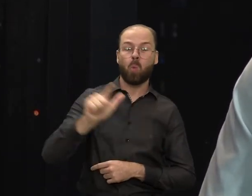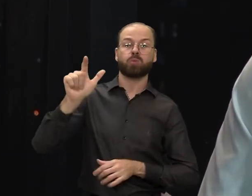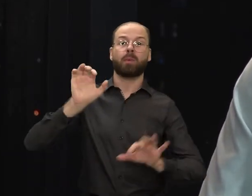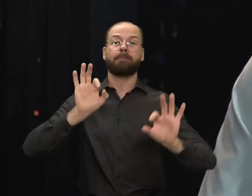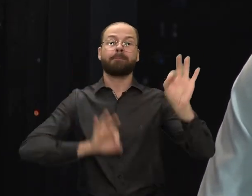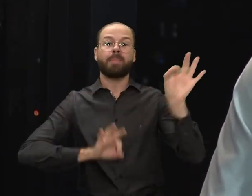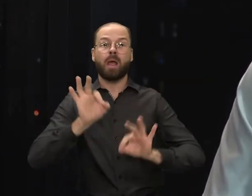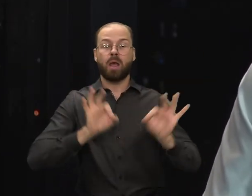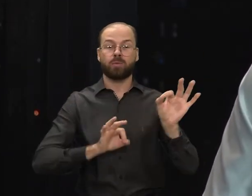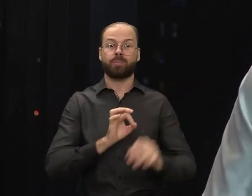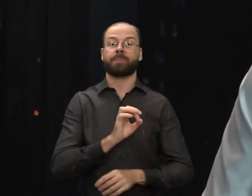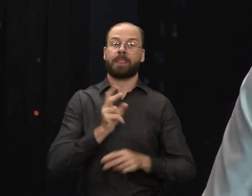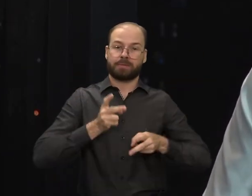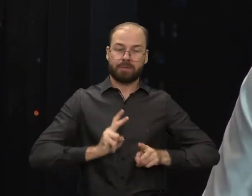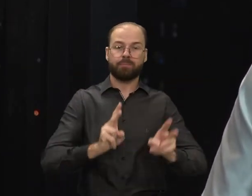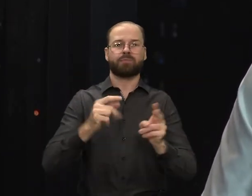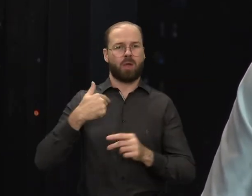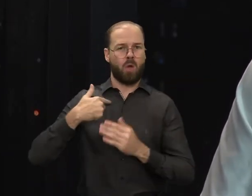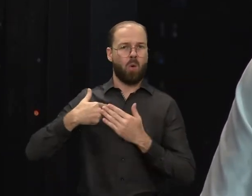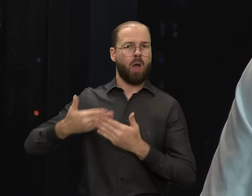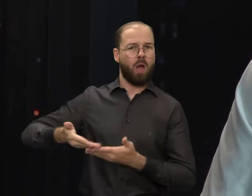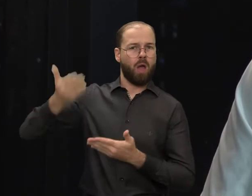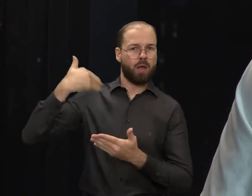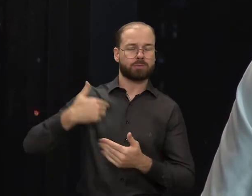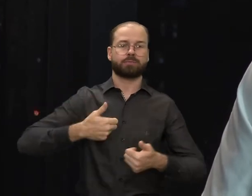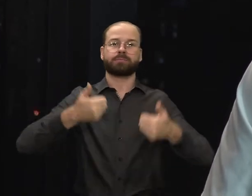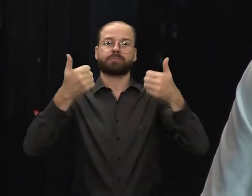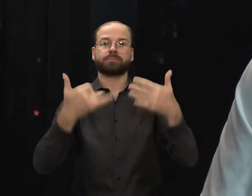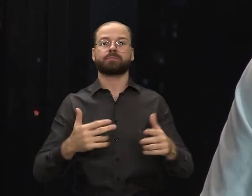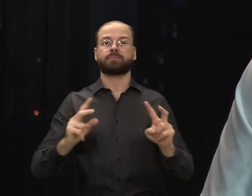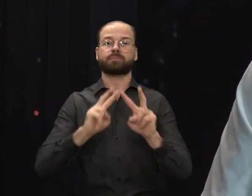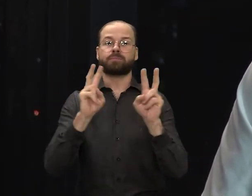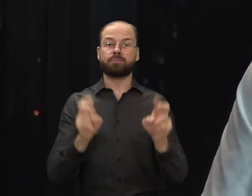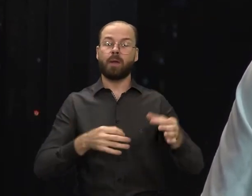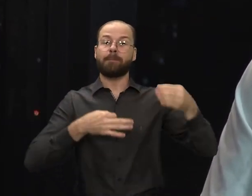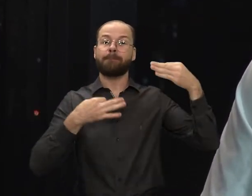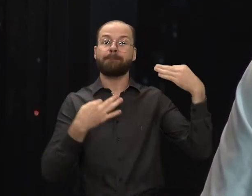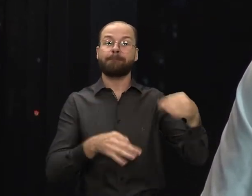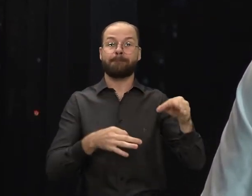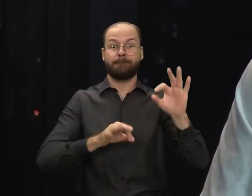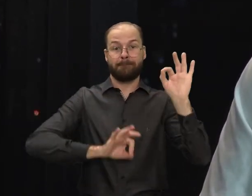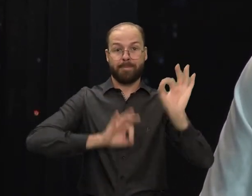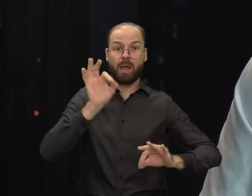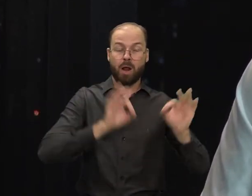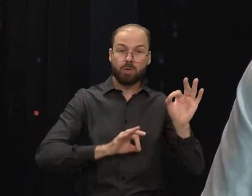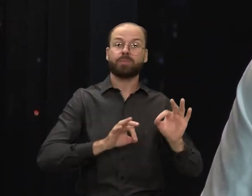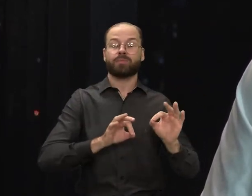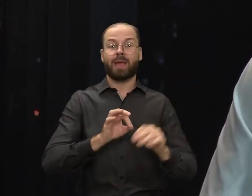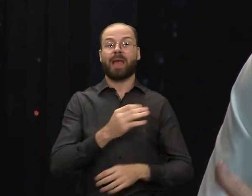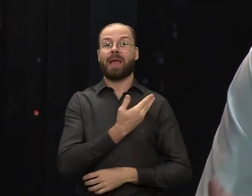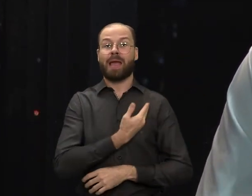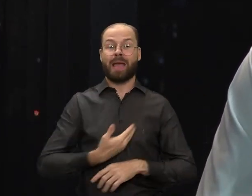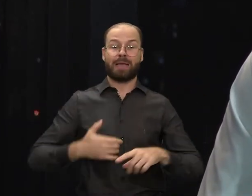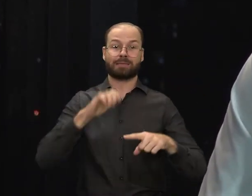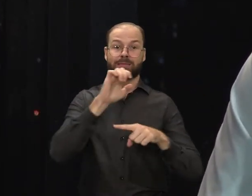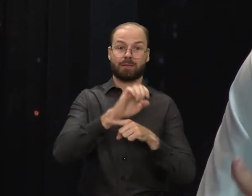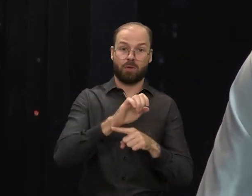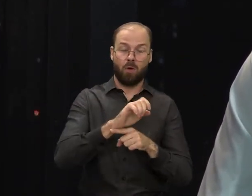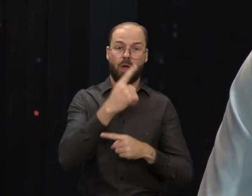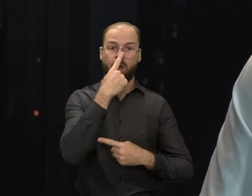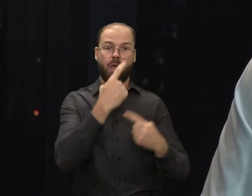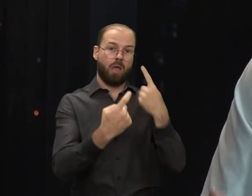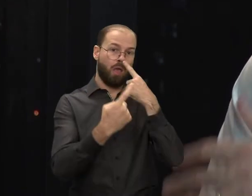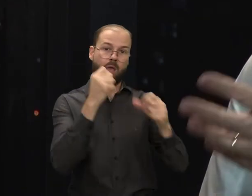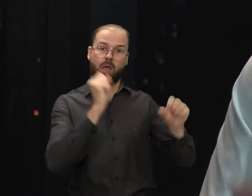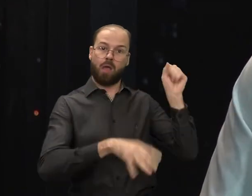sempre faz. Eu falei no início aqui do Plano Estadual de Resíduos Sólidos, né? Nós temos vários planos que